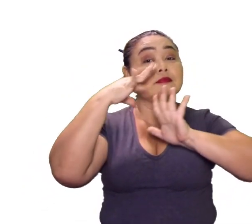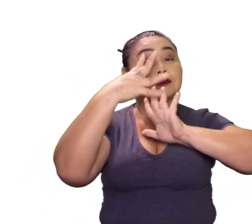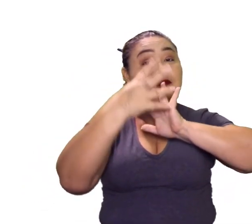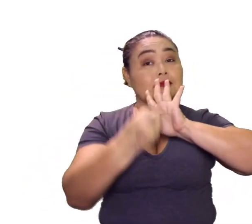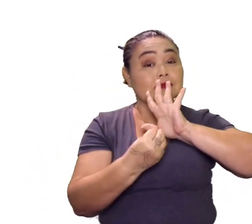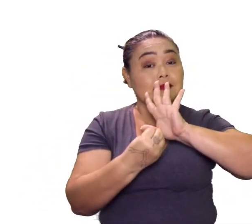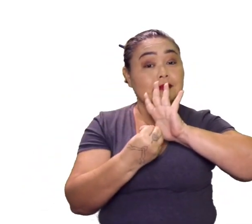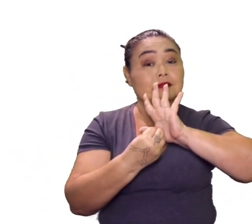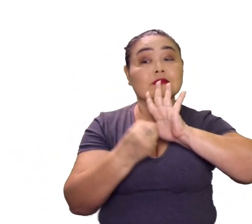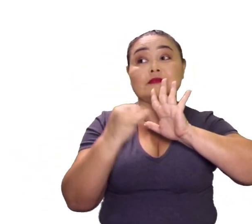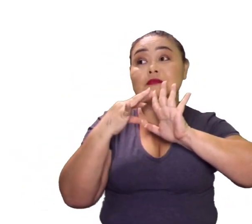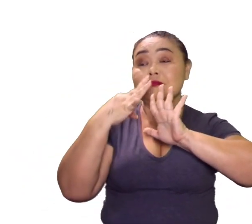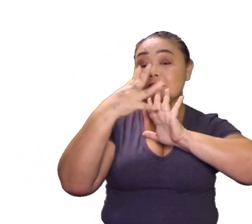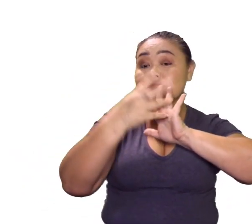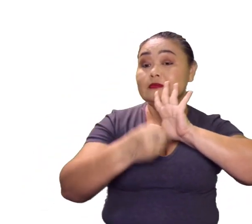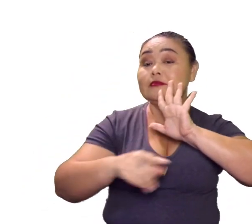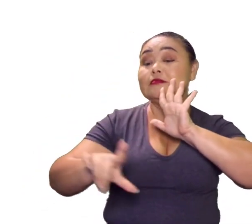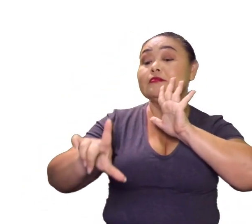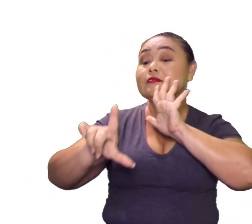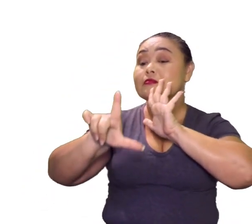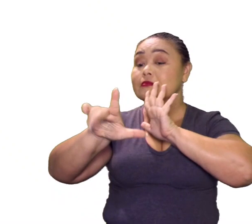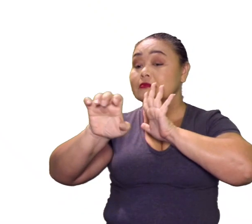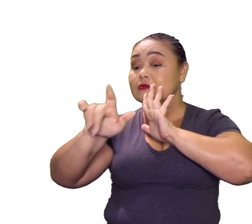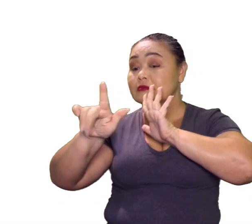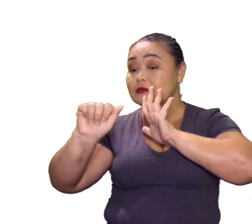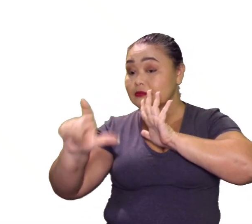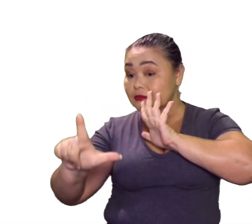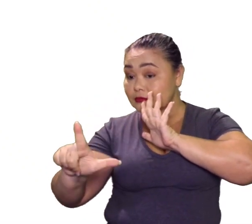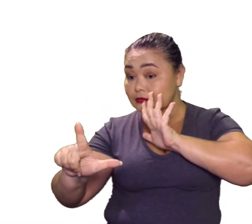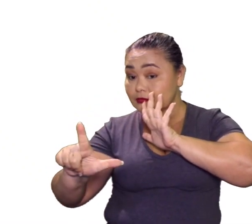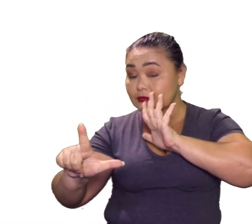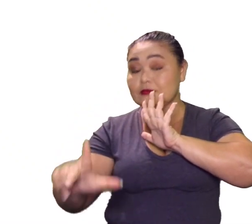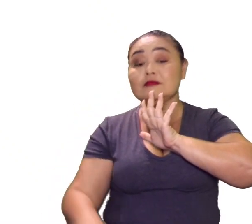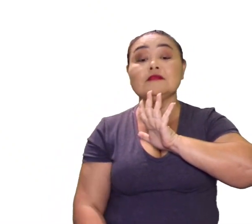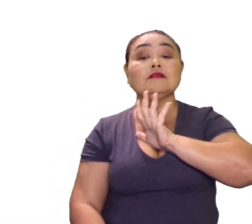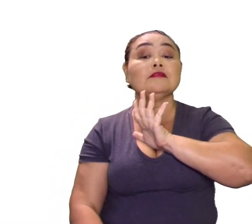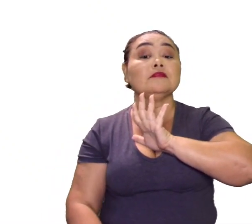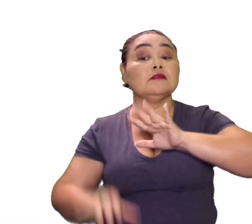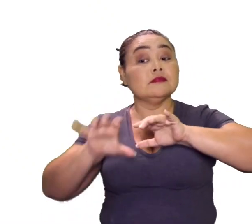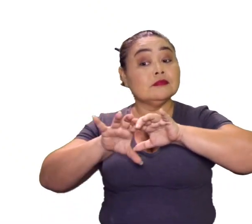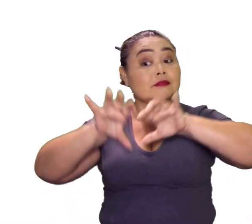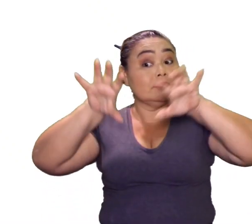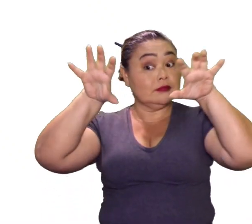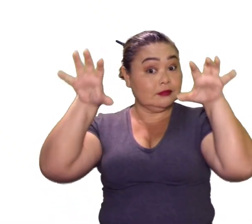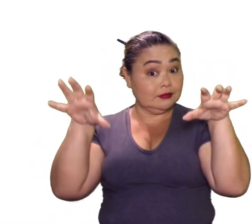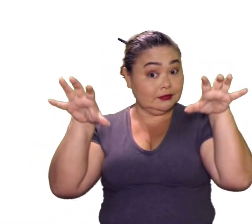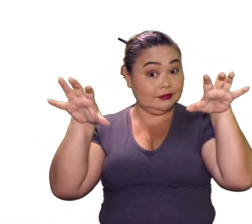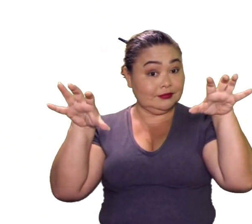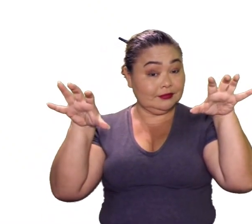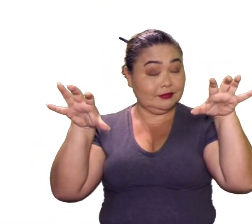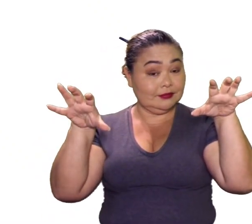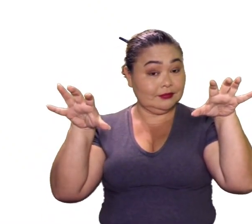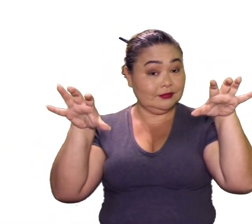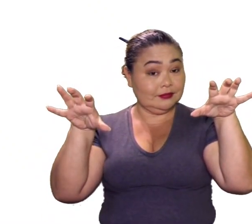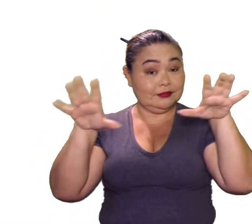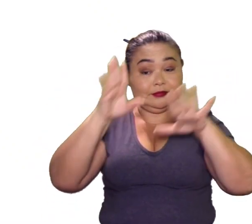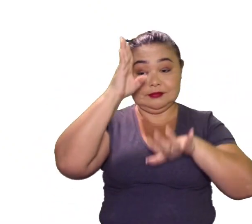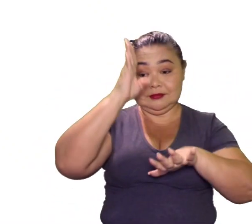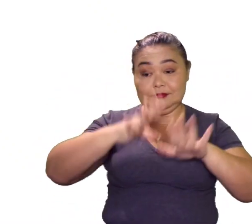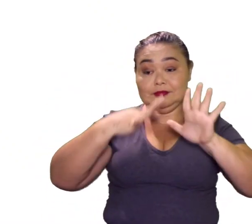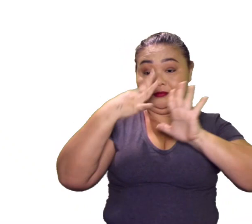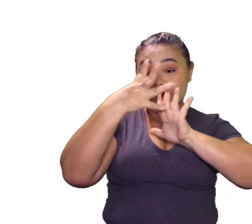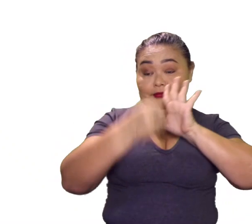Amazônia e Amazônia Legal, ok? Vamos dividir aqui, ó.